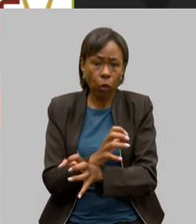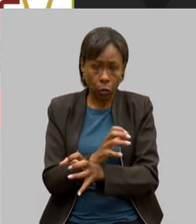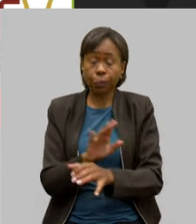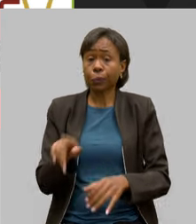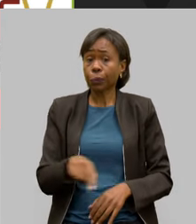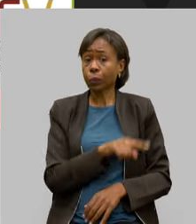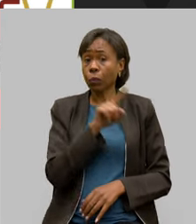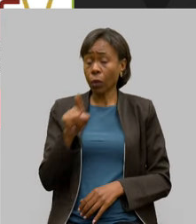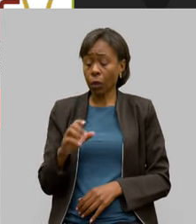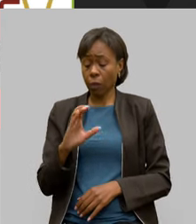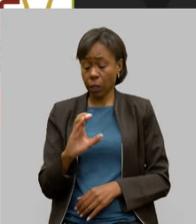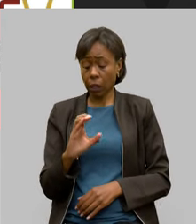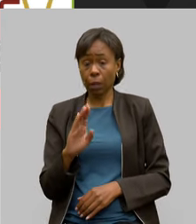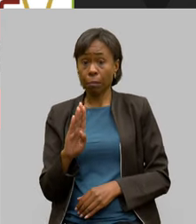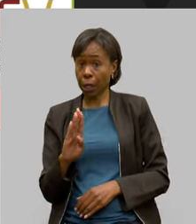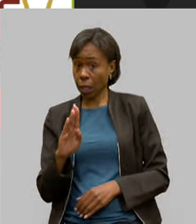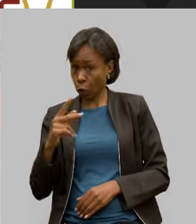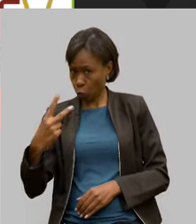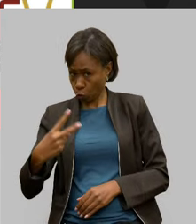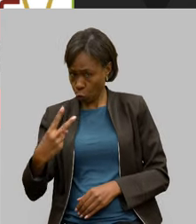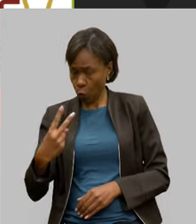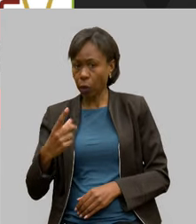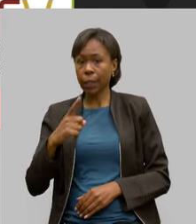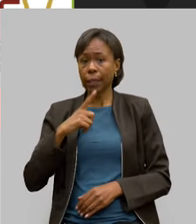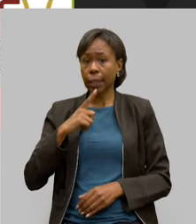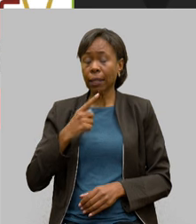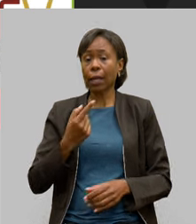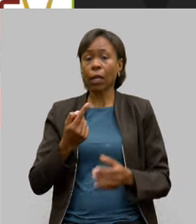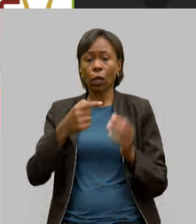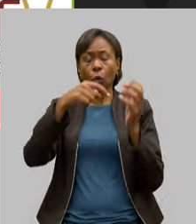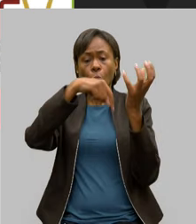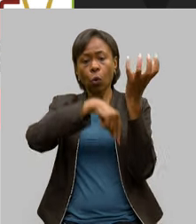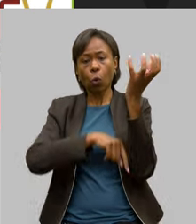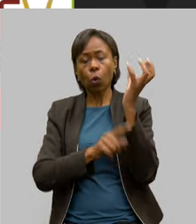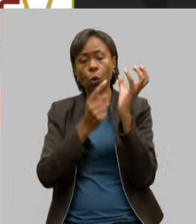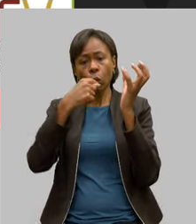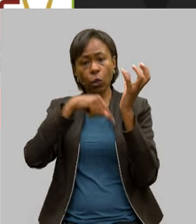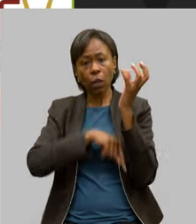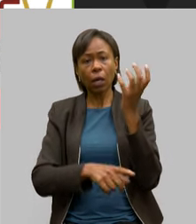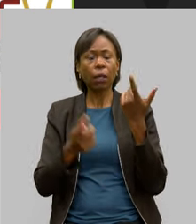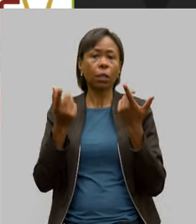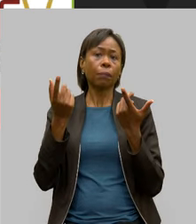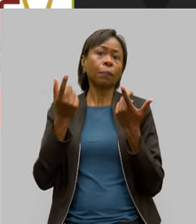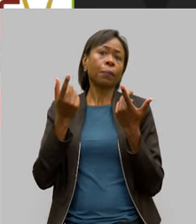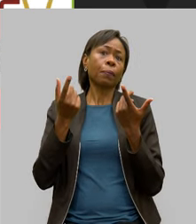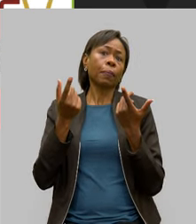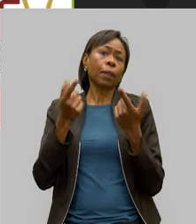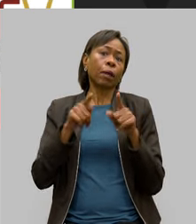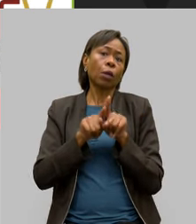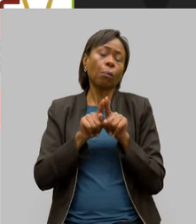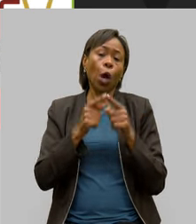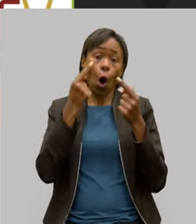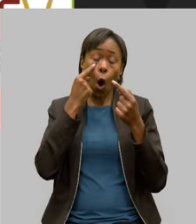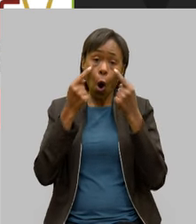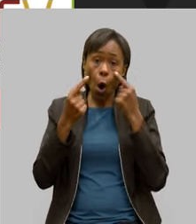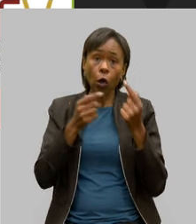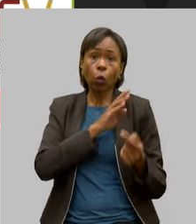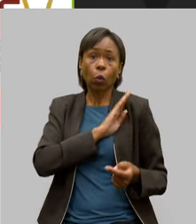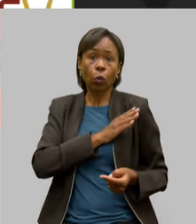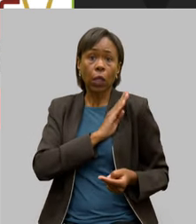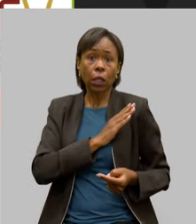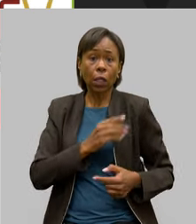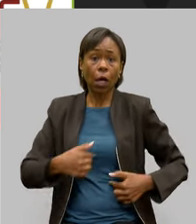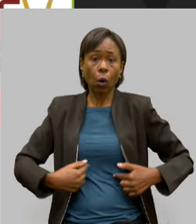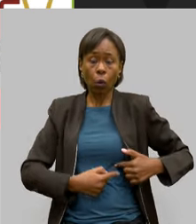cb2 nós vamos ter no sistema nervoso periférico olhos coração sistema gastrointestinal e